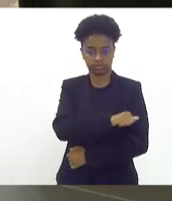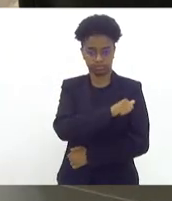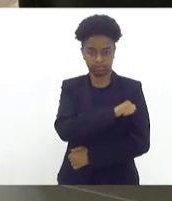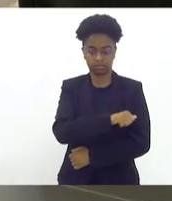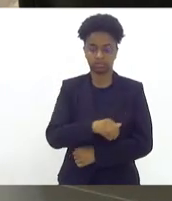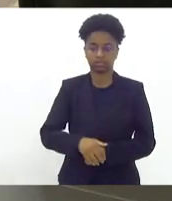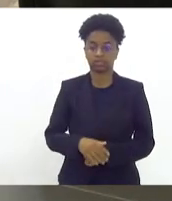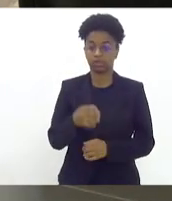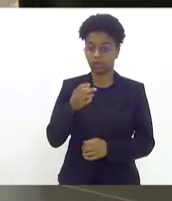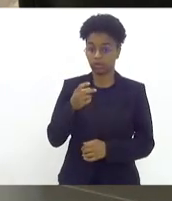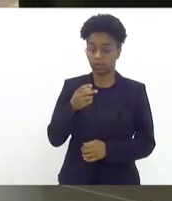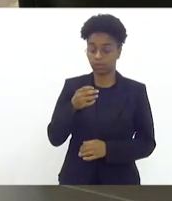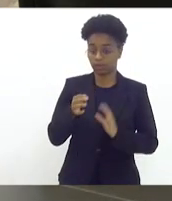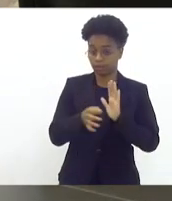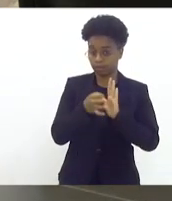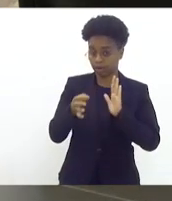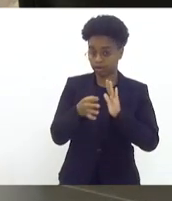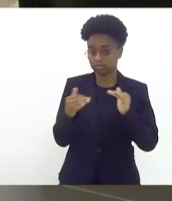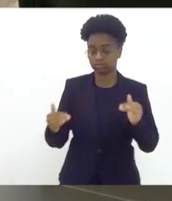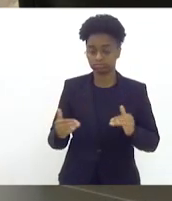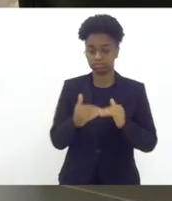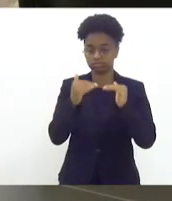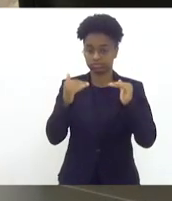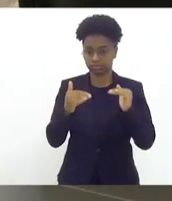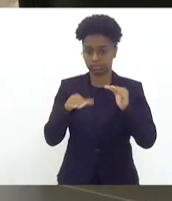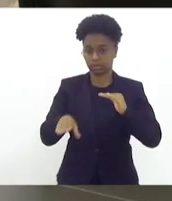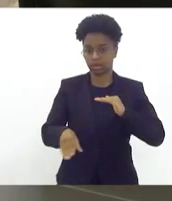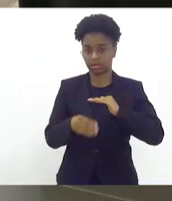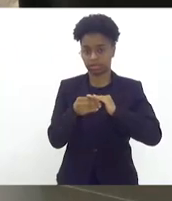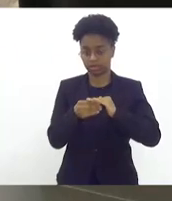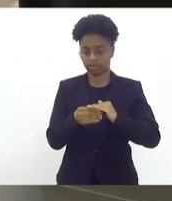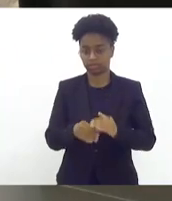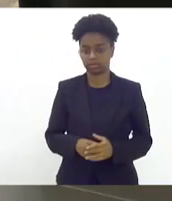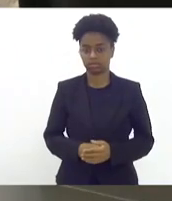da deputada Verônica foi favorável às emendas.